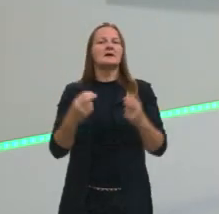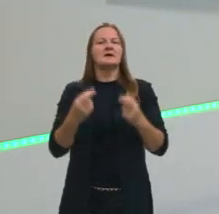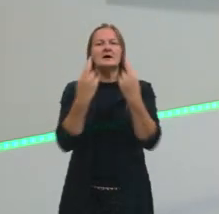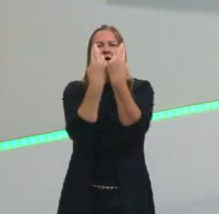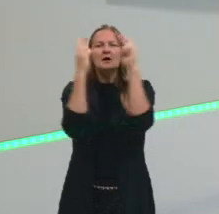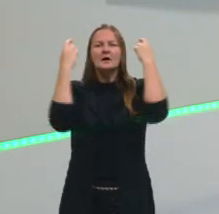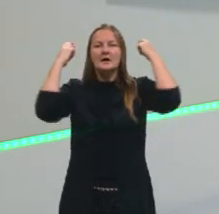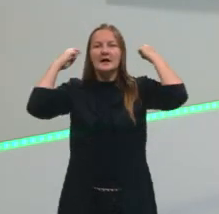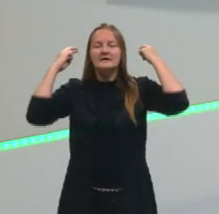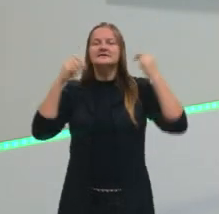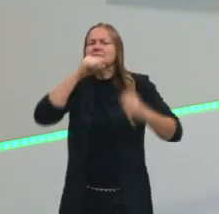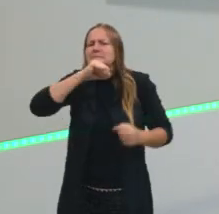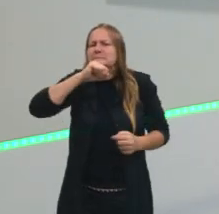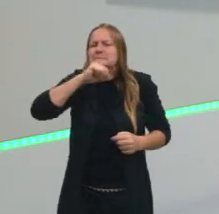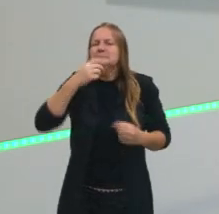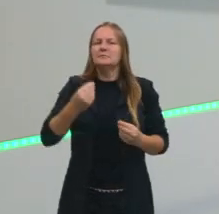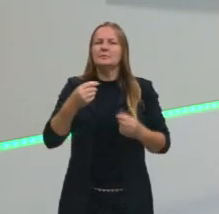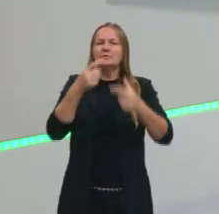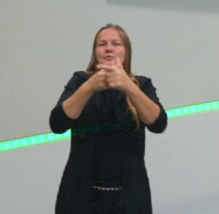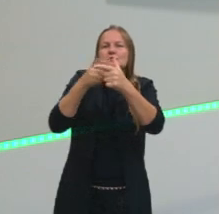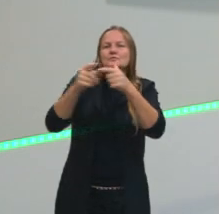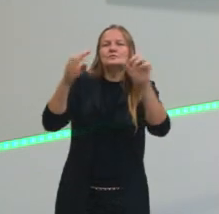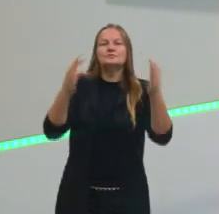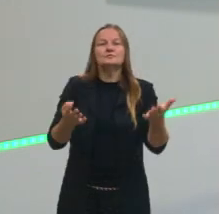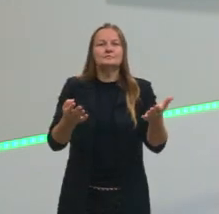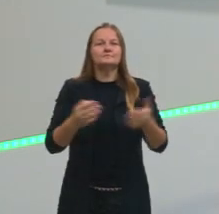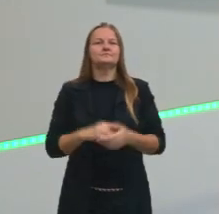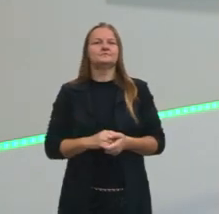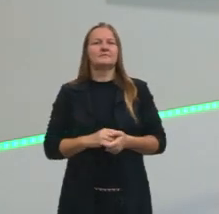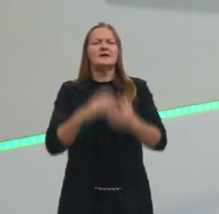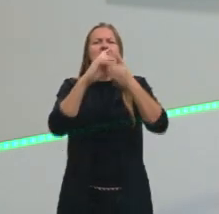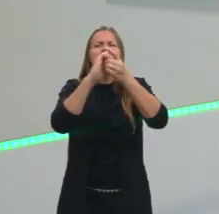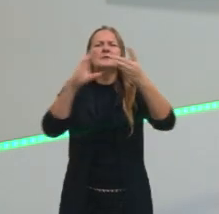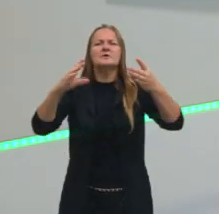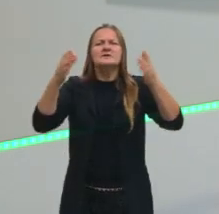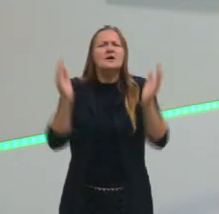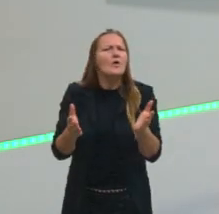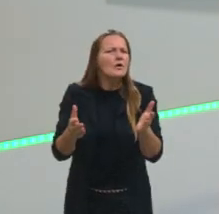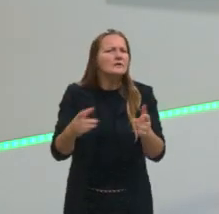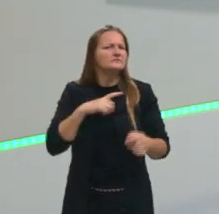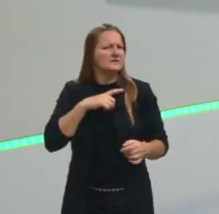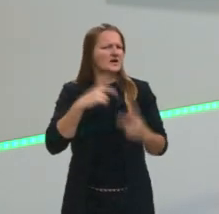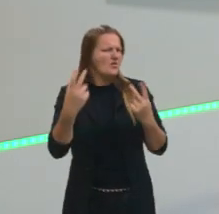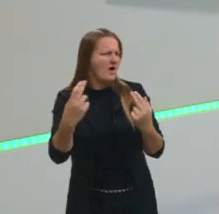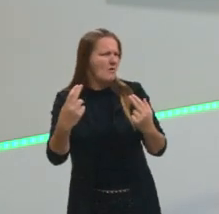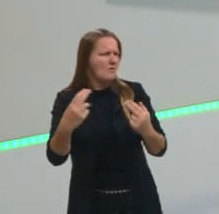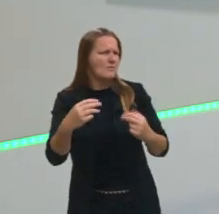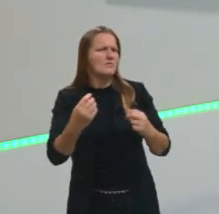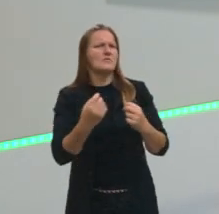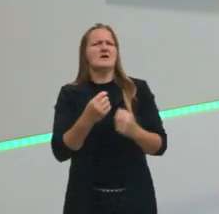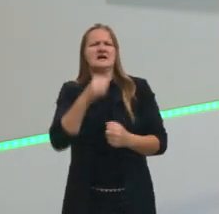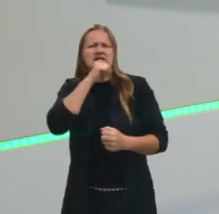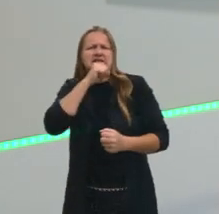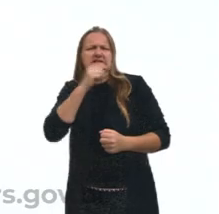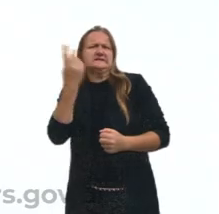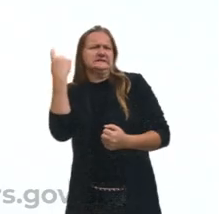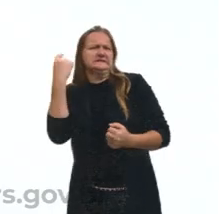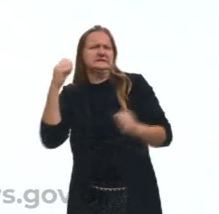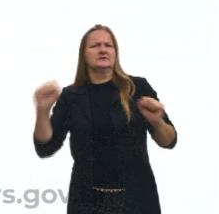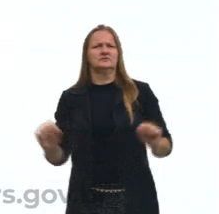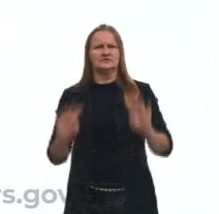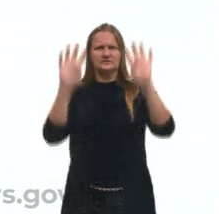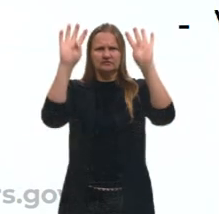um questionamento que a nossa situação problema que é a democracia atual ela é igual a democracia ateniense